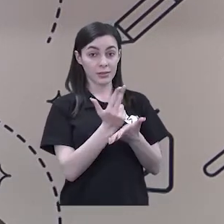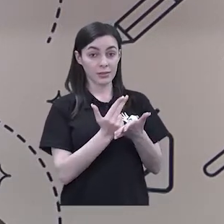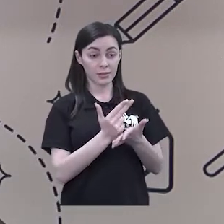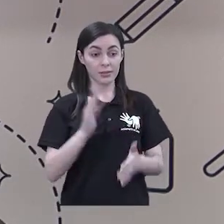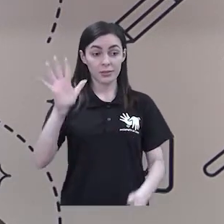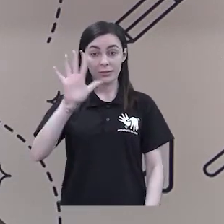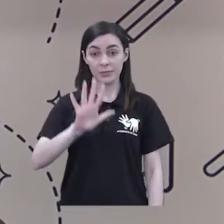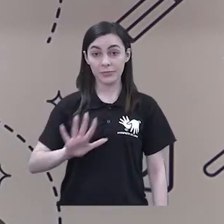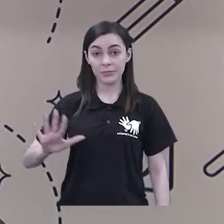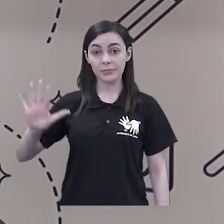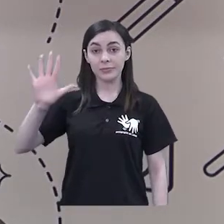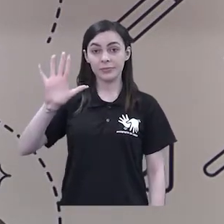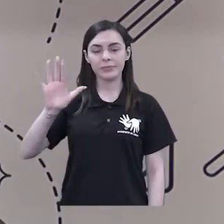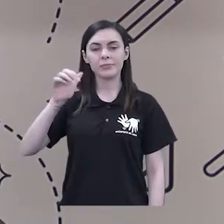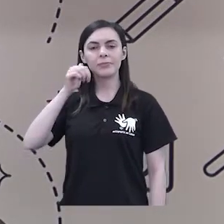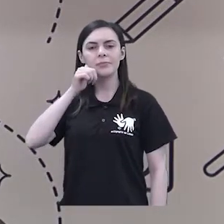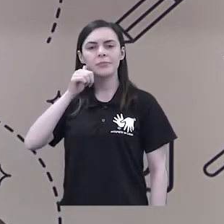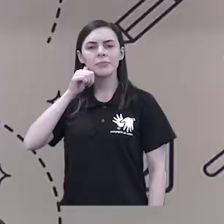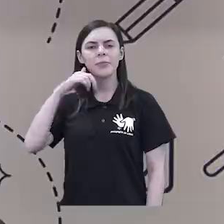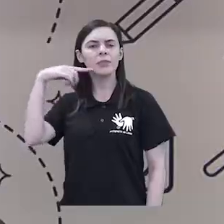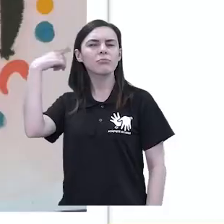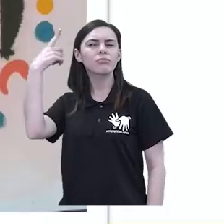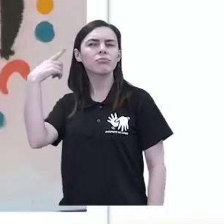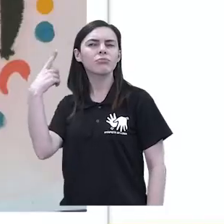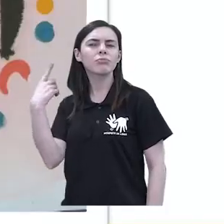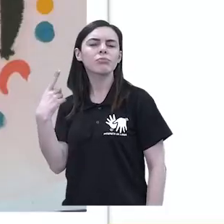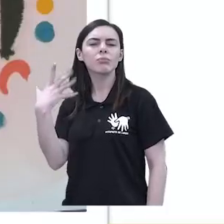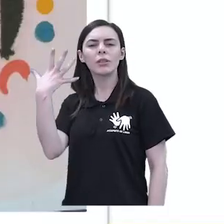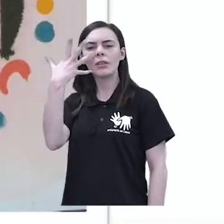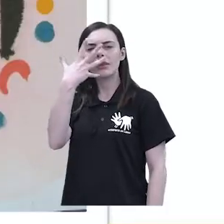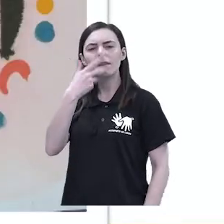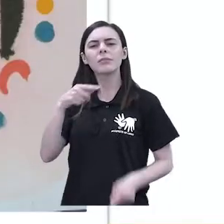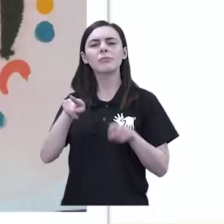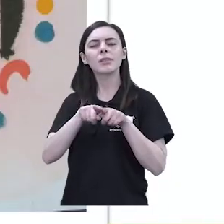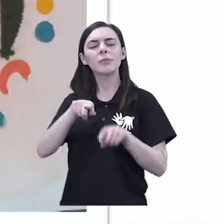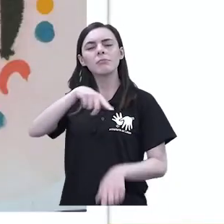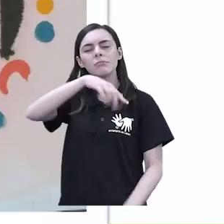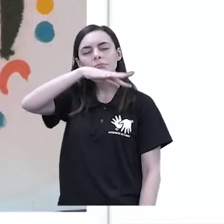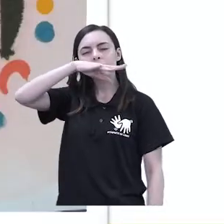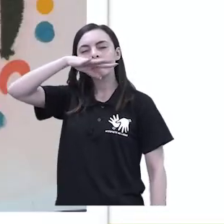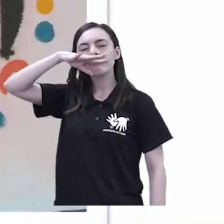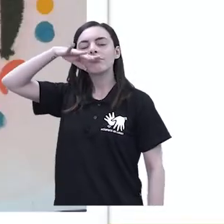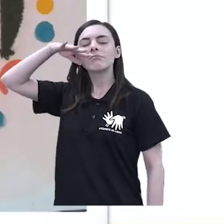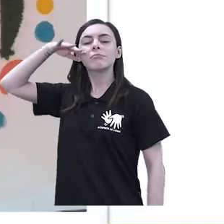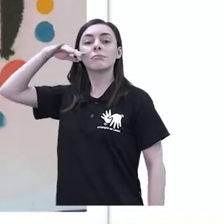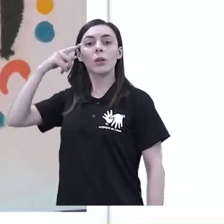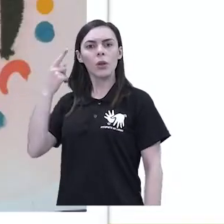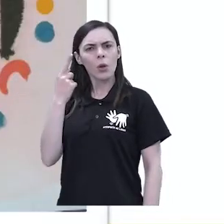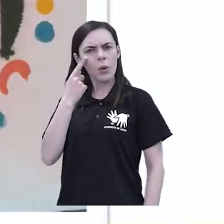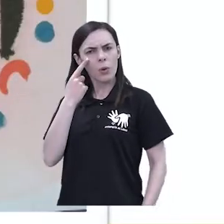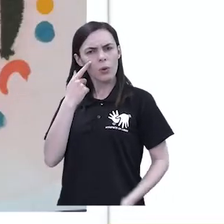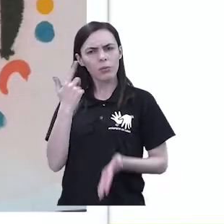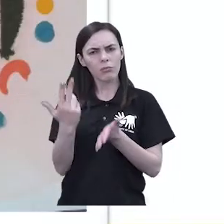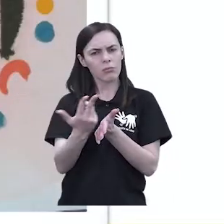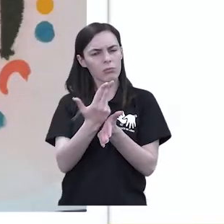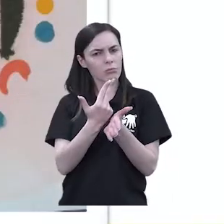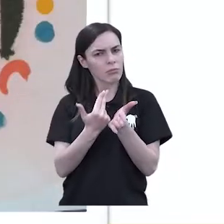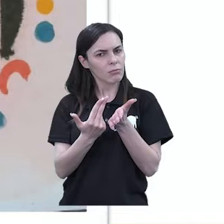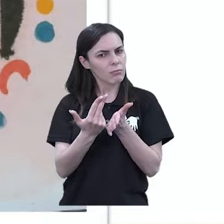a ilustração. Menininha do cabelo lindo e de cheiro doce. Observe os